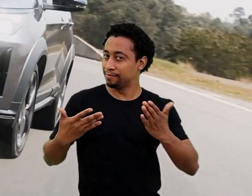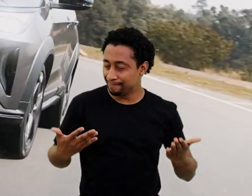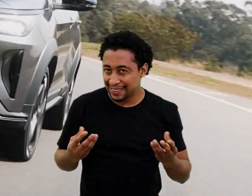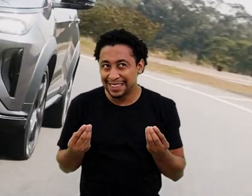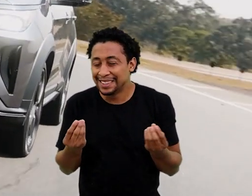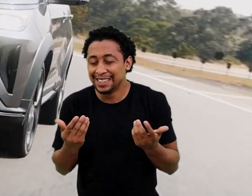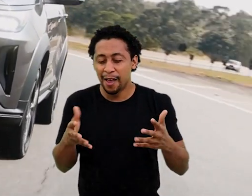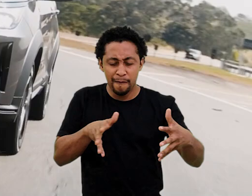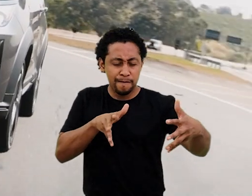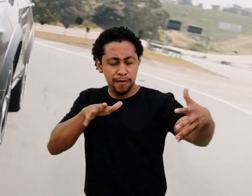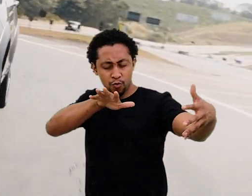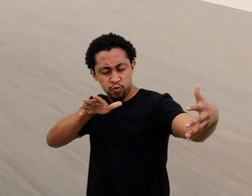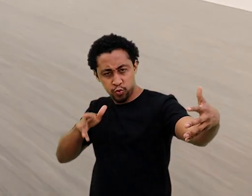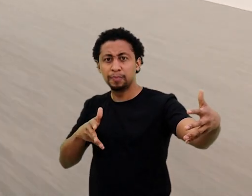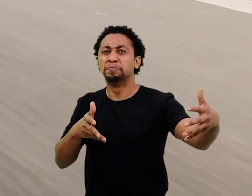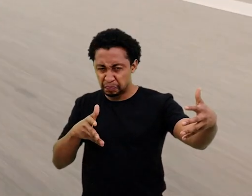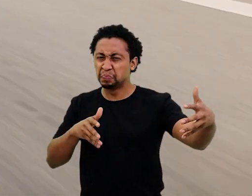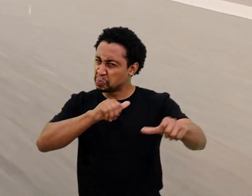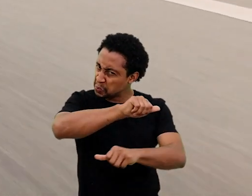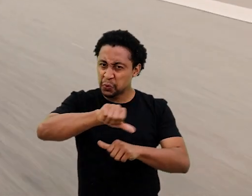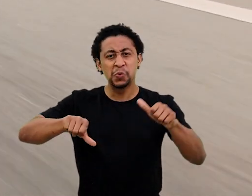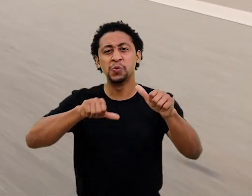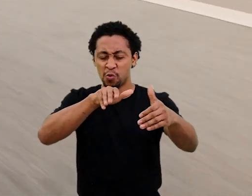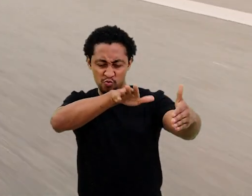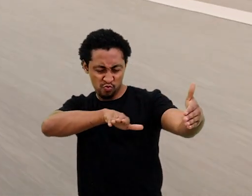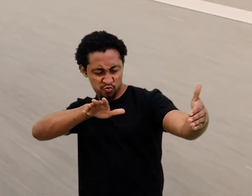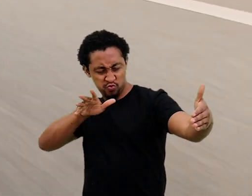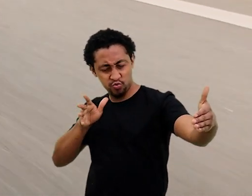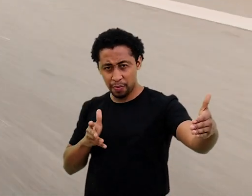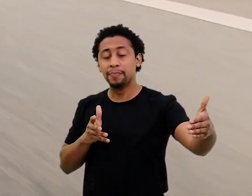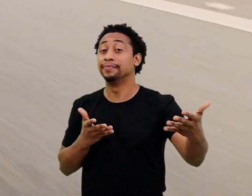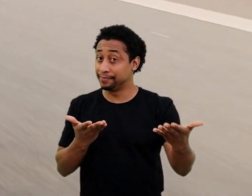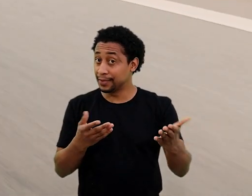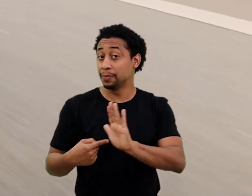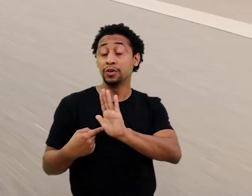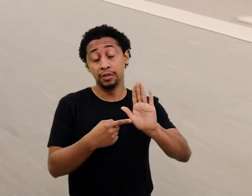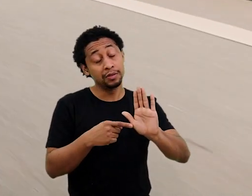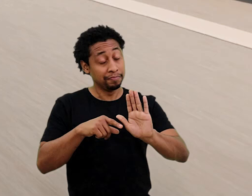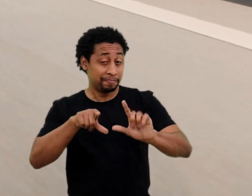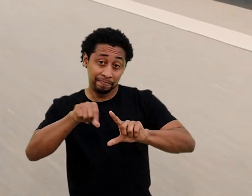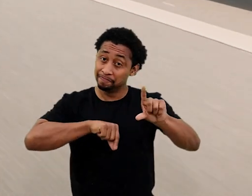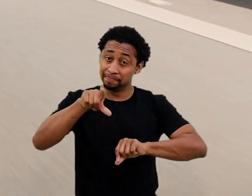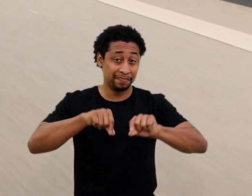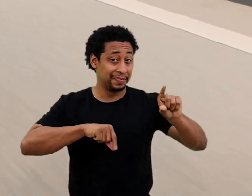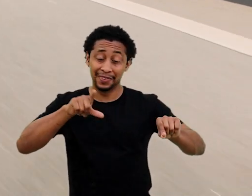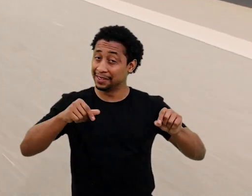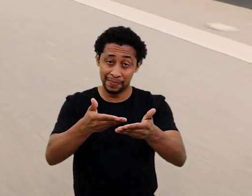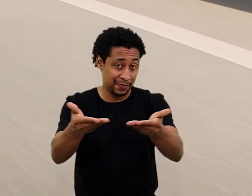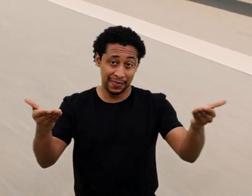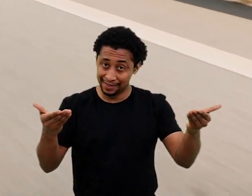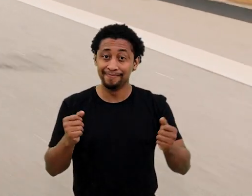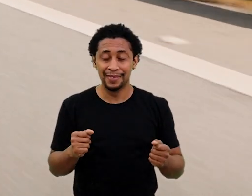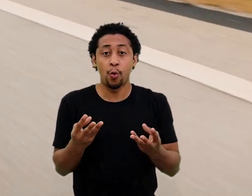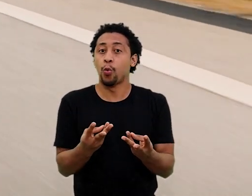não entrou totalmente. Esse aqui já entrou totalmente, essa questão da carroceria com desenho coupé. Então é uma opção a mais aí no mercado,